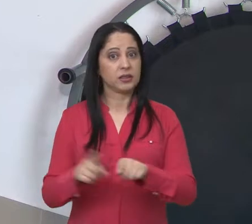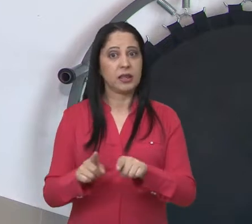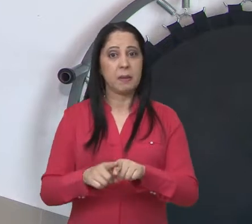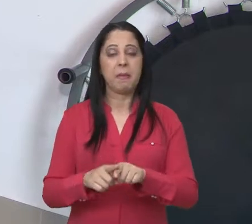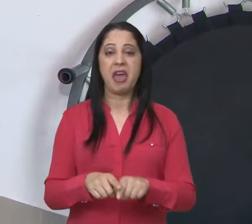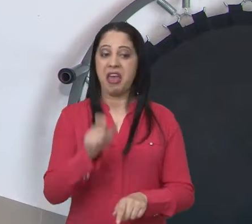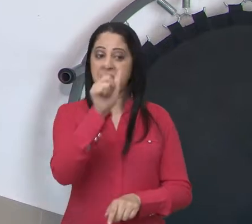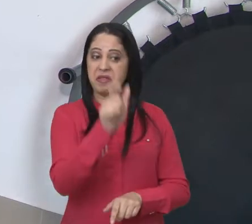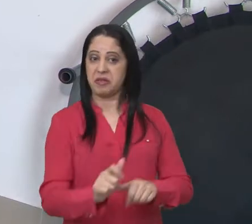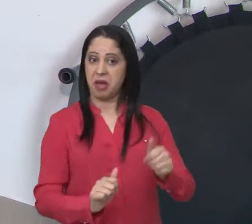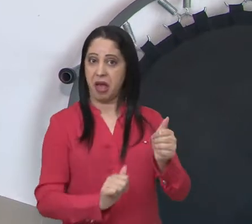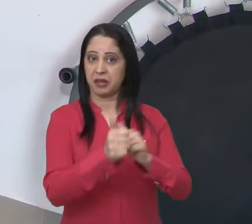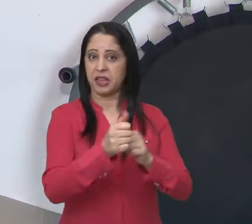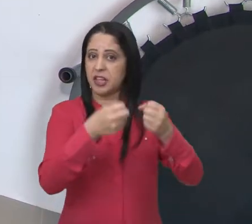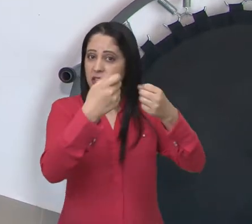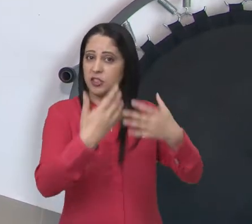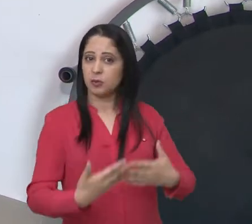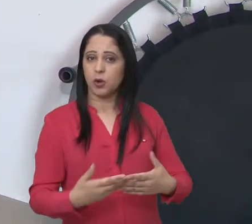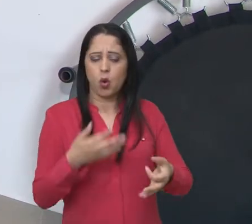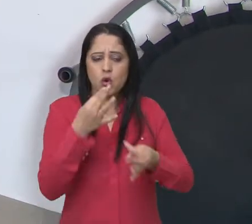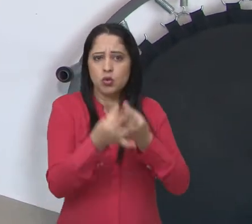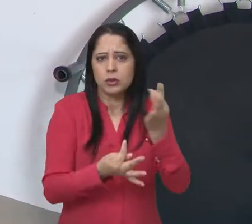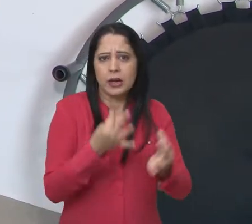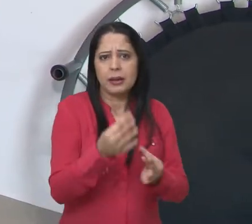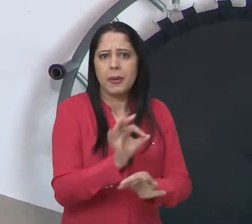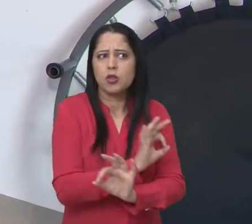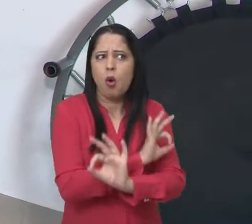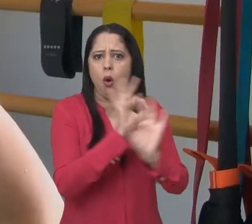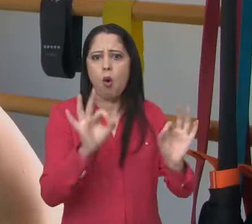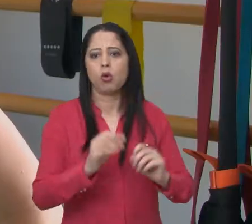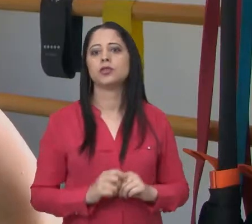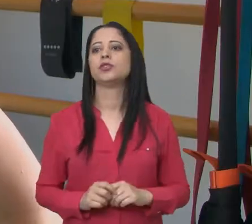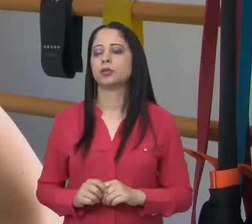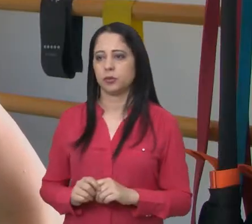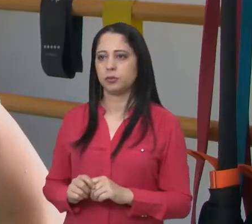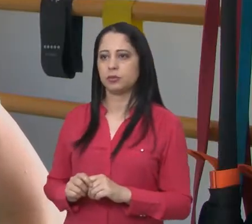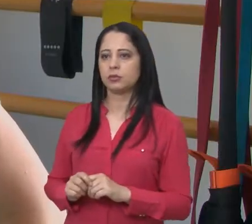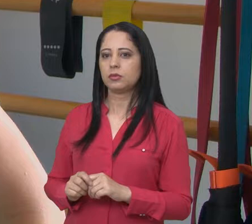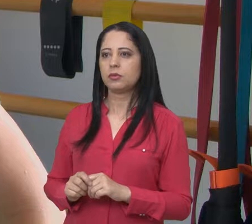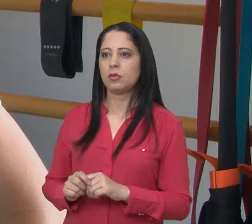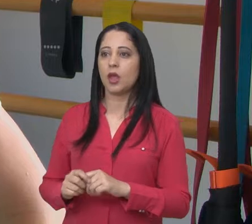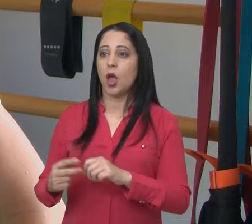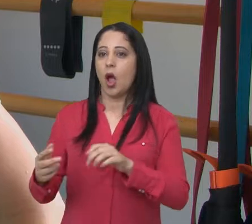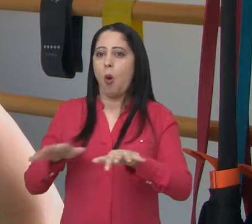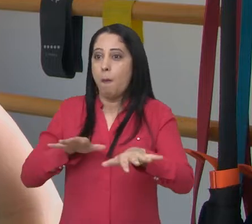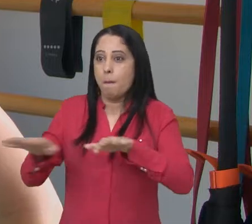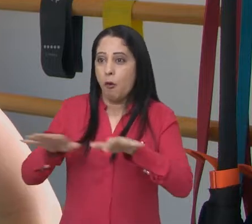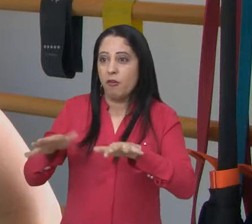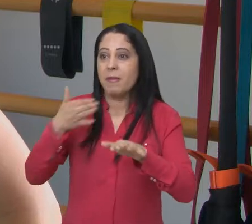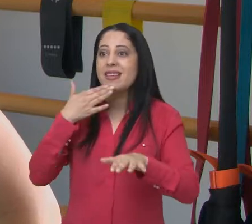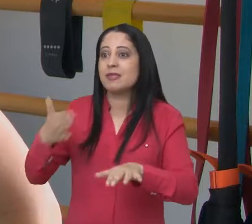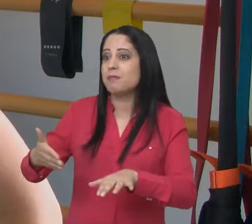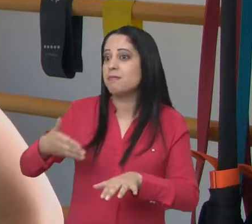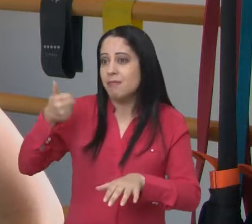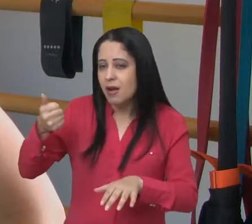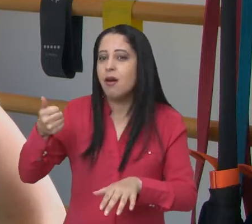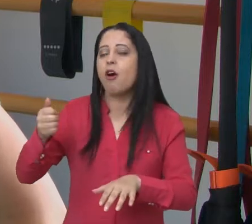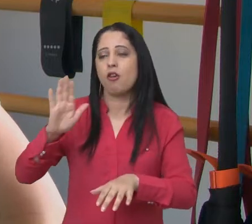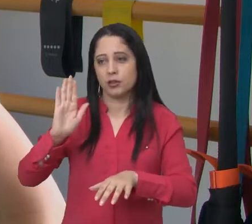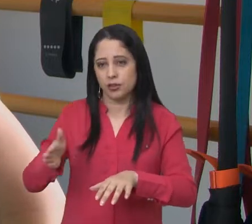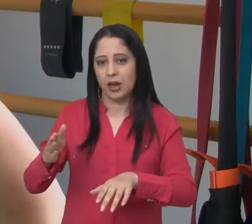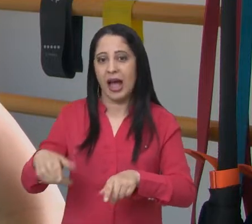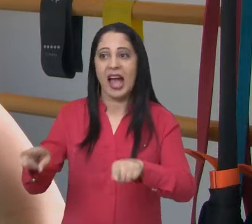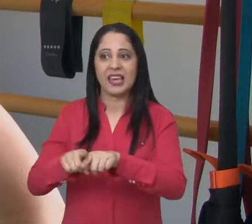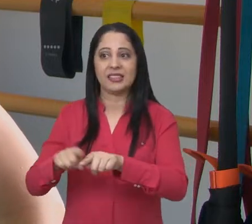atleta, destacou os benefícios do tratamento. A parte de ganhos não foi só na movimentação, mas sim